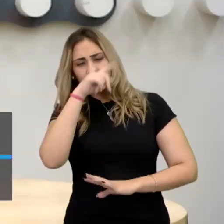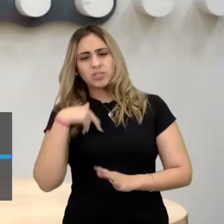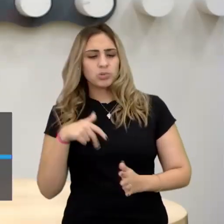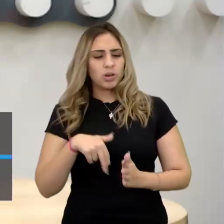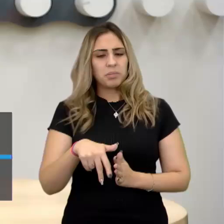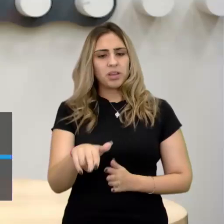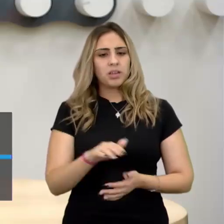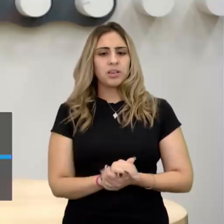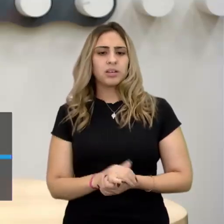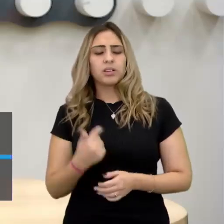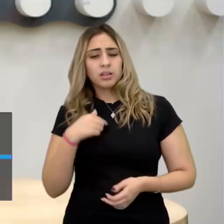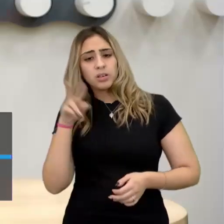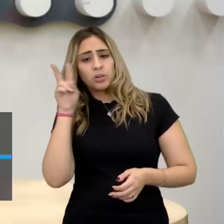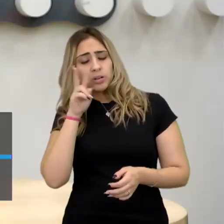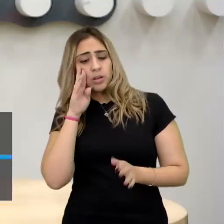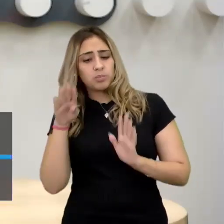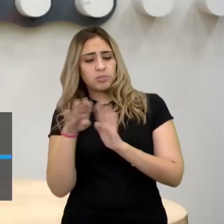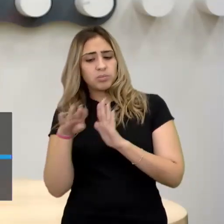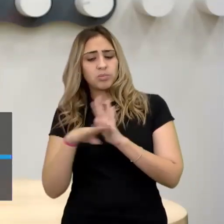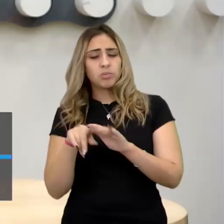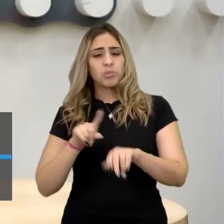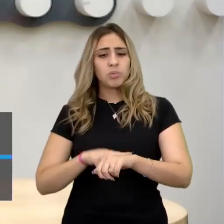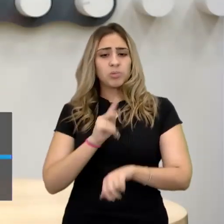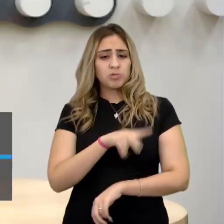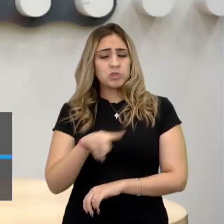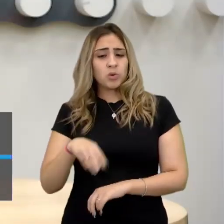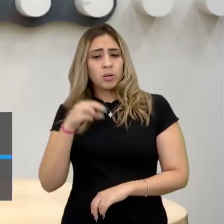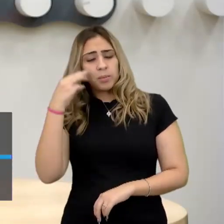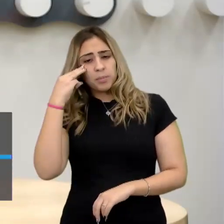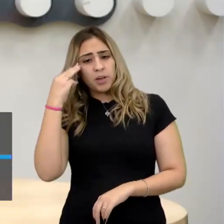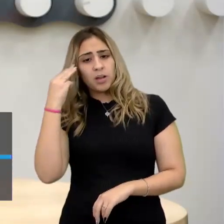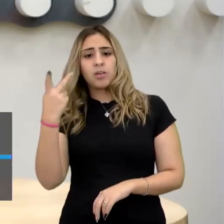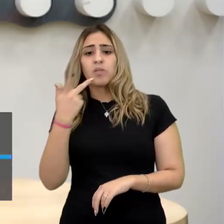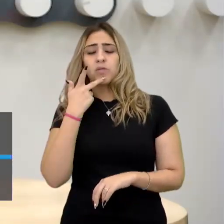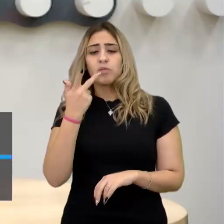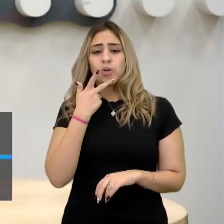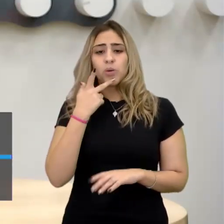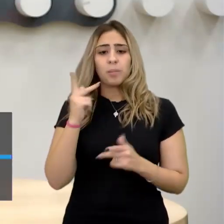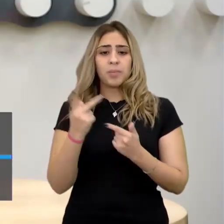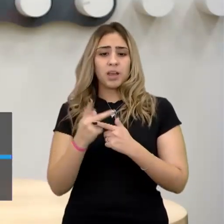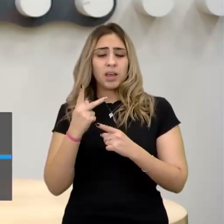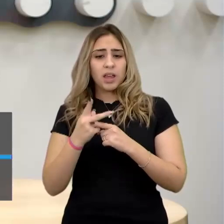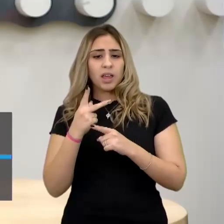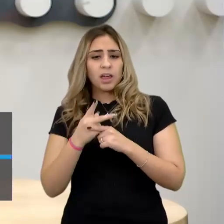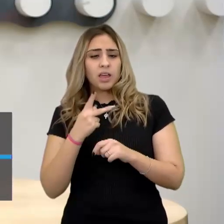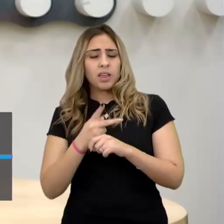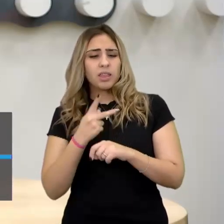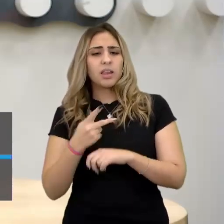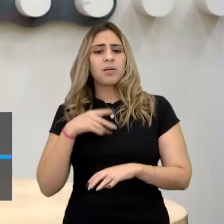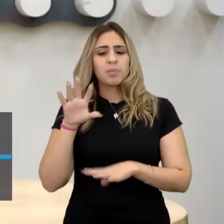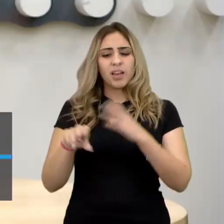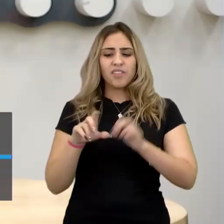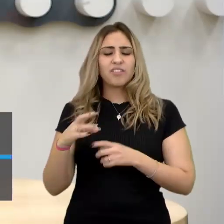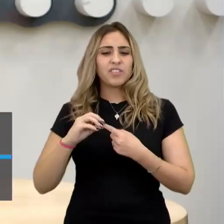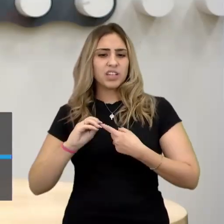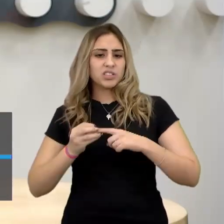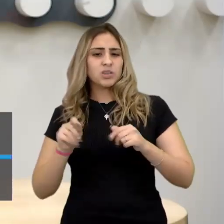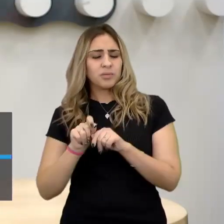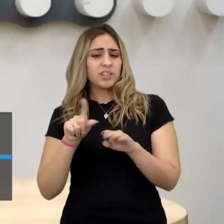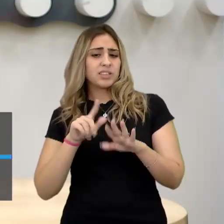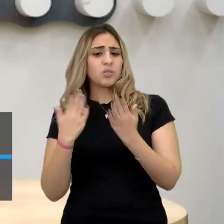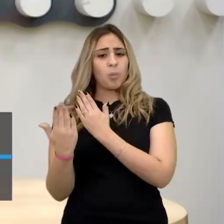algo assim. E eu lembro de um determinado momento também que o professor Mauro falou sobre a pedra, sobre catar feijão, e até fez